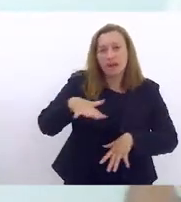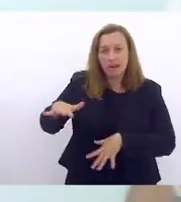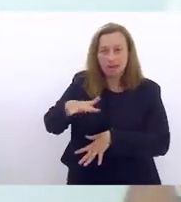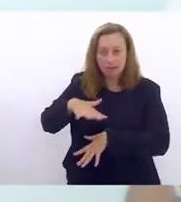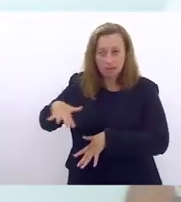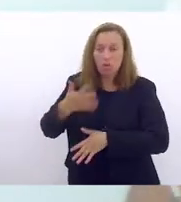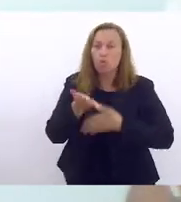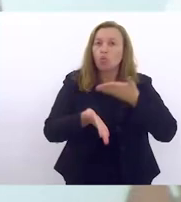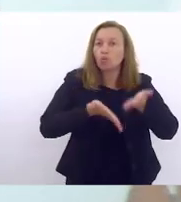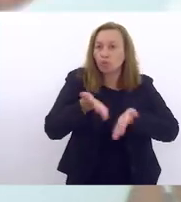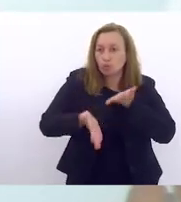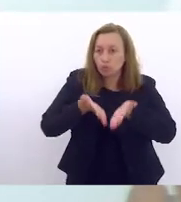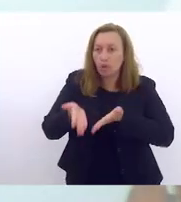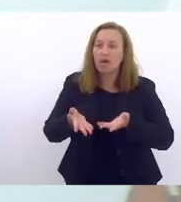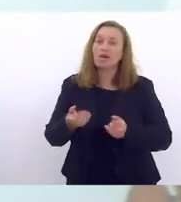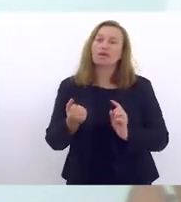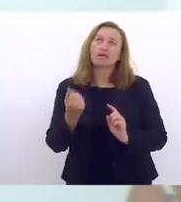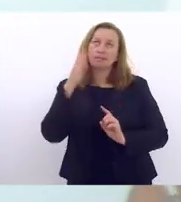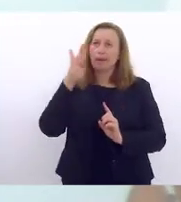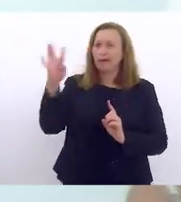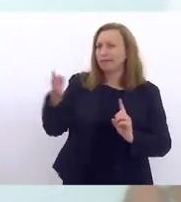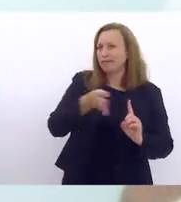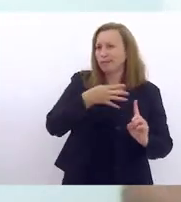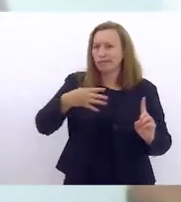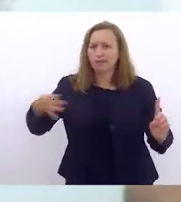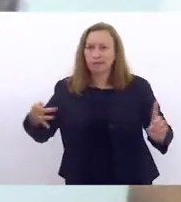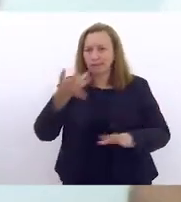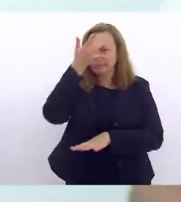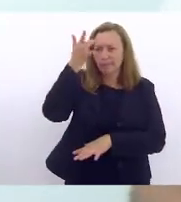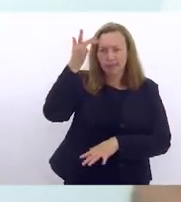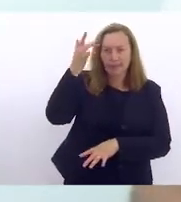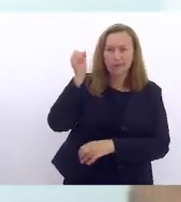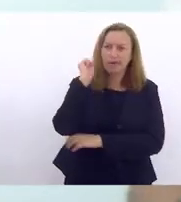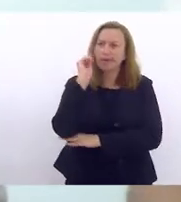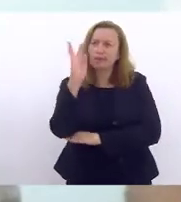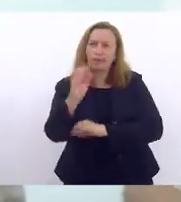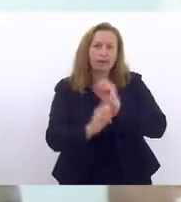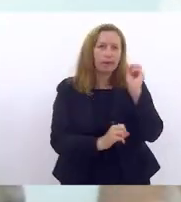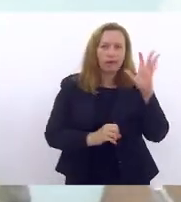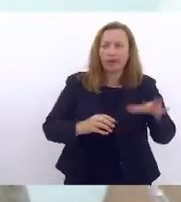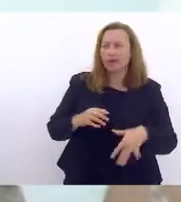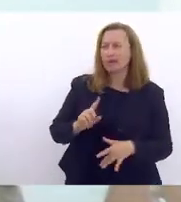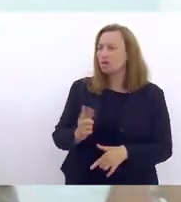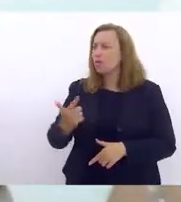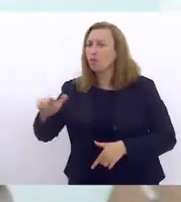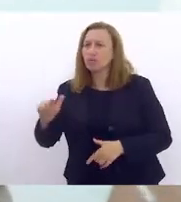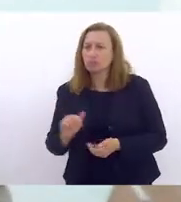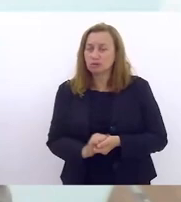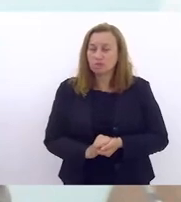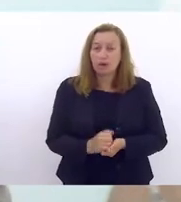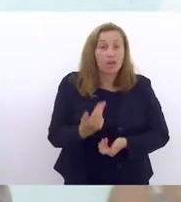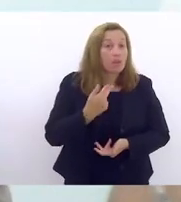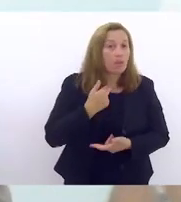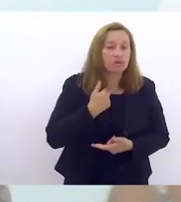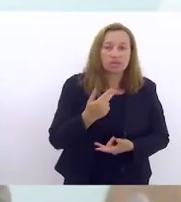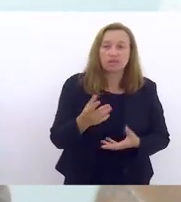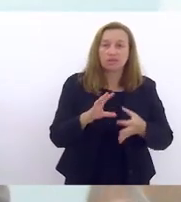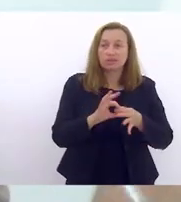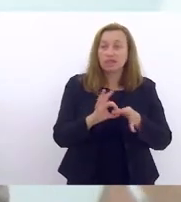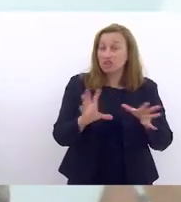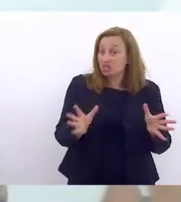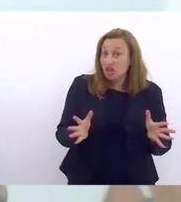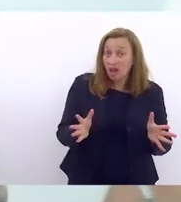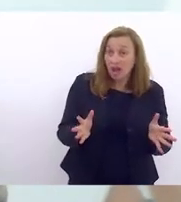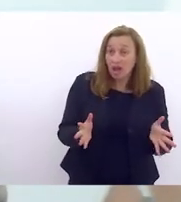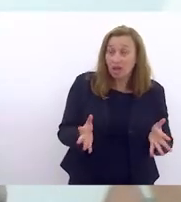Imagina. LGBT, saúde mental, ecologia, etc. Mas a gente não podia deixar, não